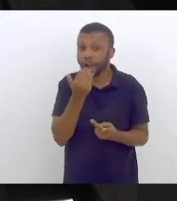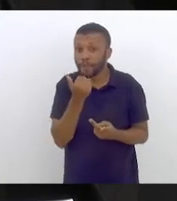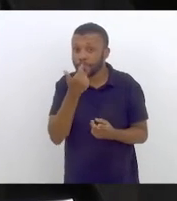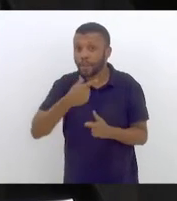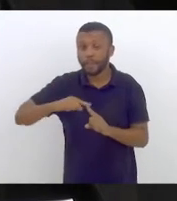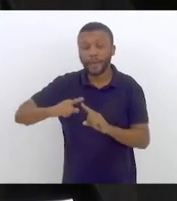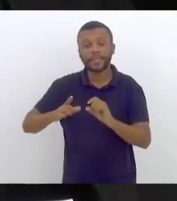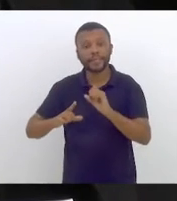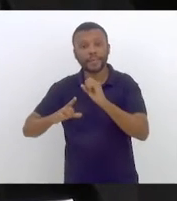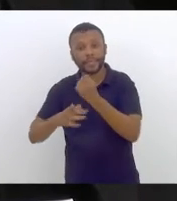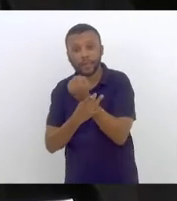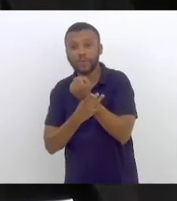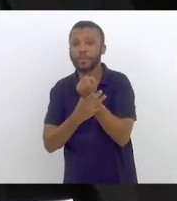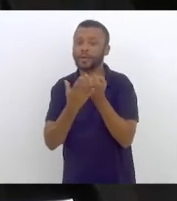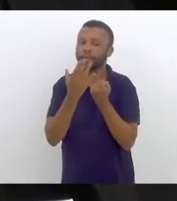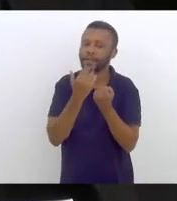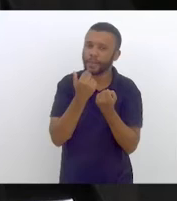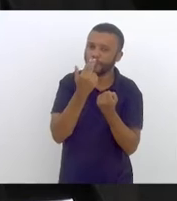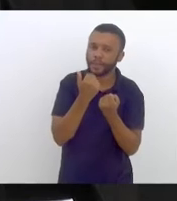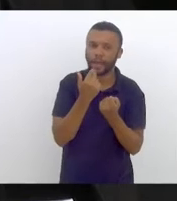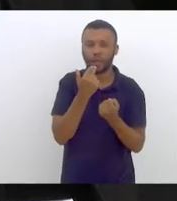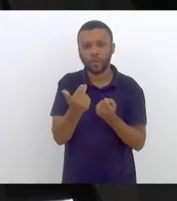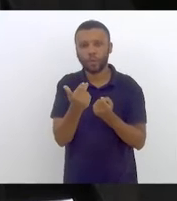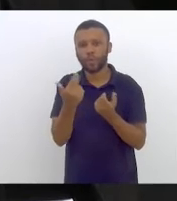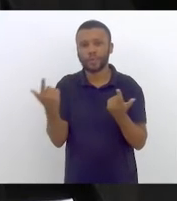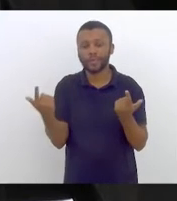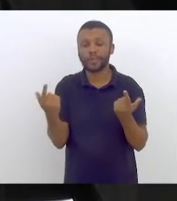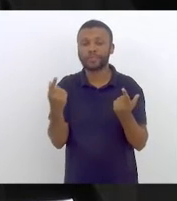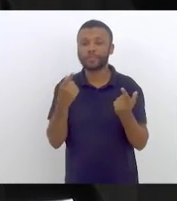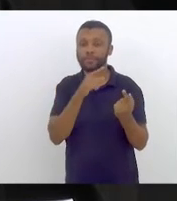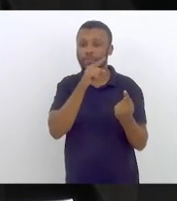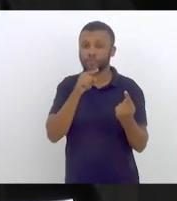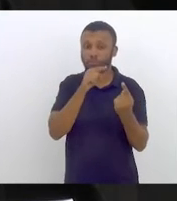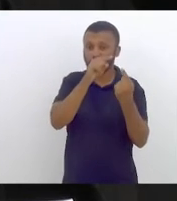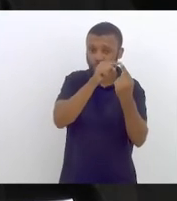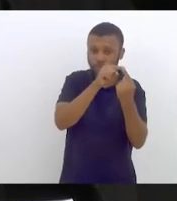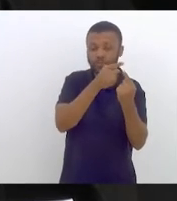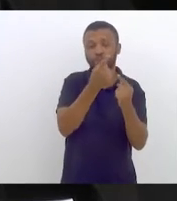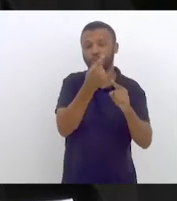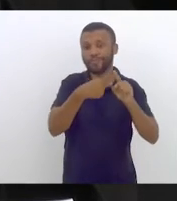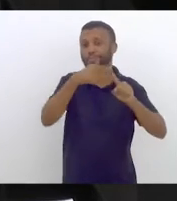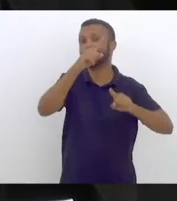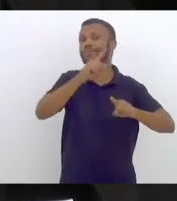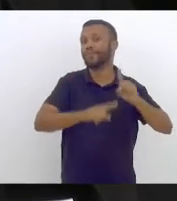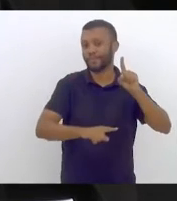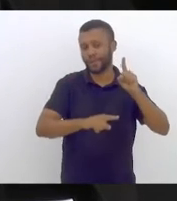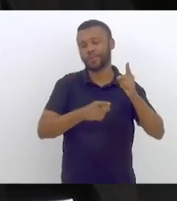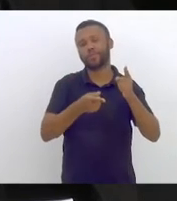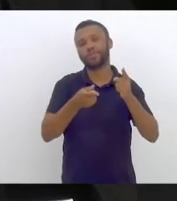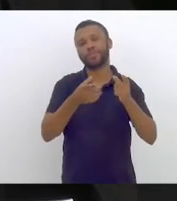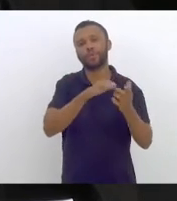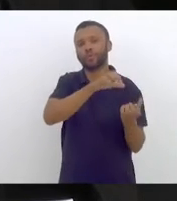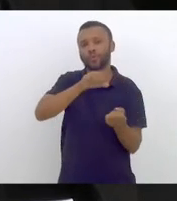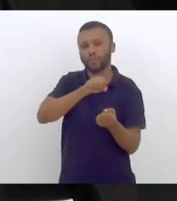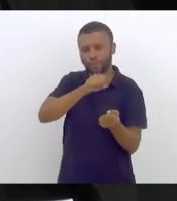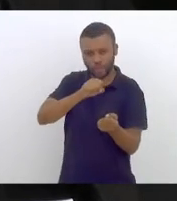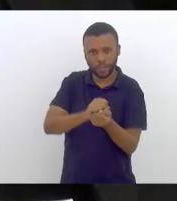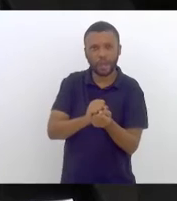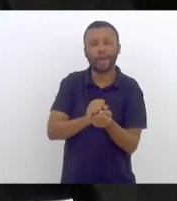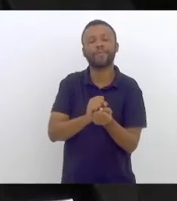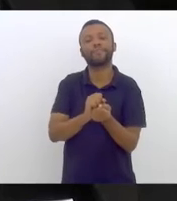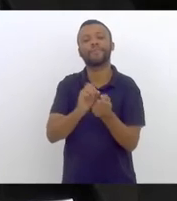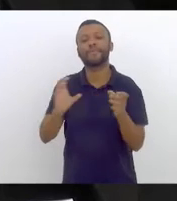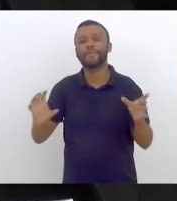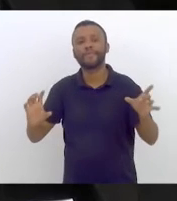segurança alimentar e nutricional, com os objetivos do desenvolvimento sustentáveis vinculados à erradicação da pobreza